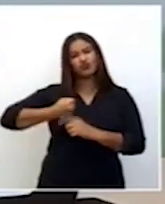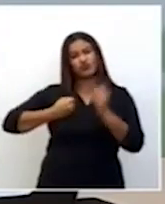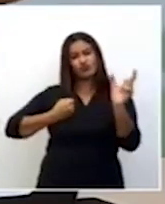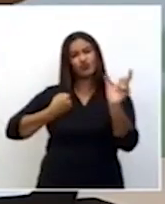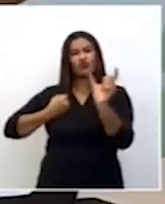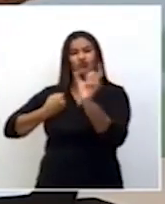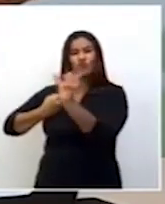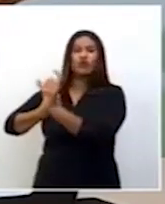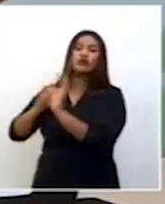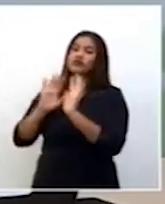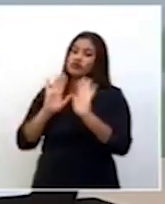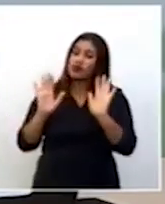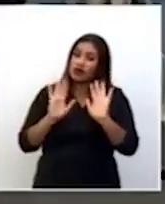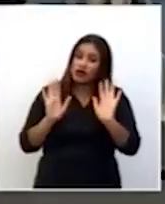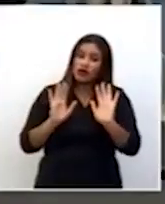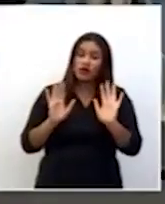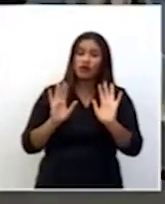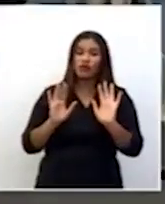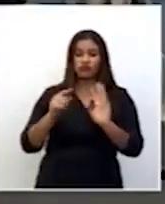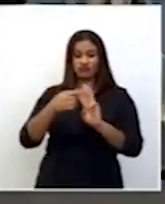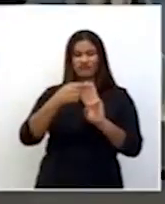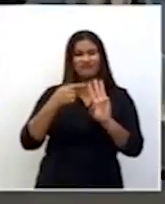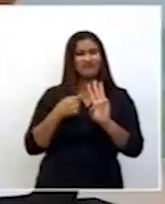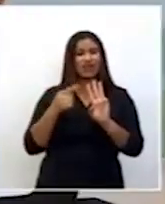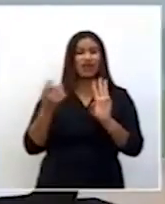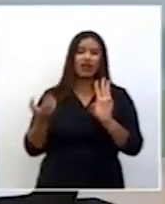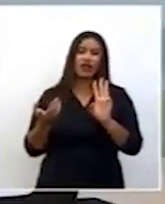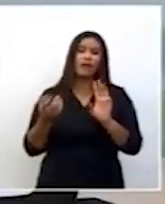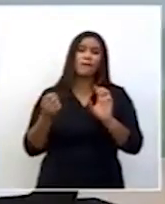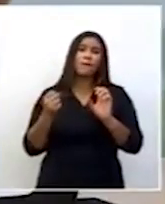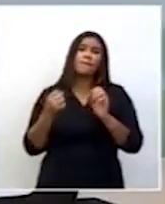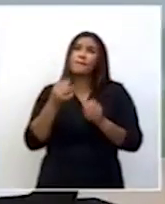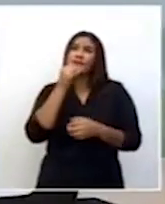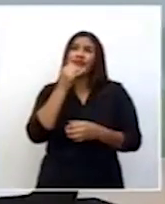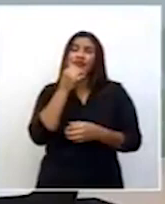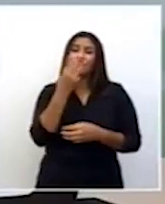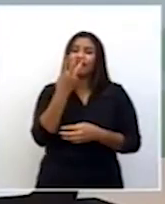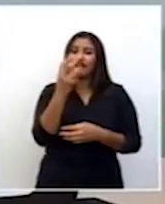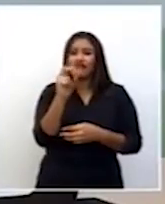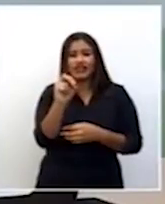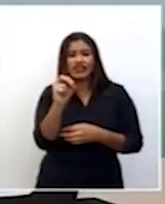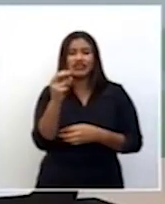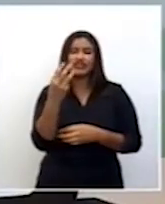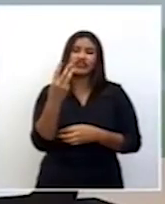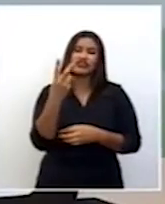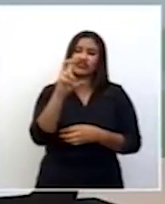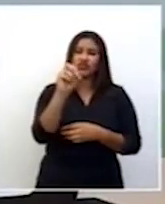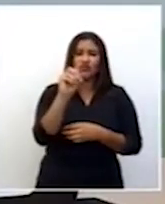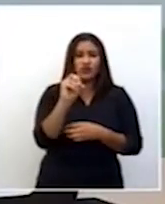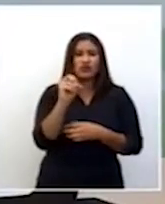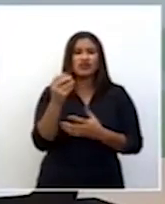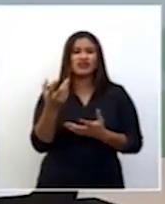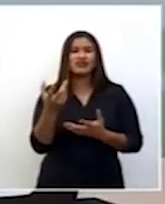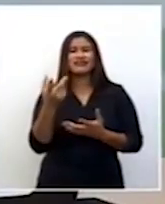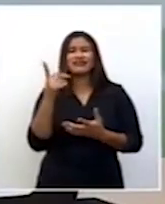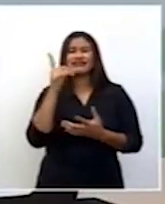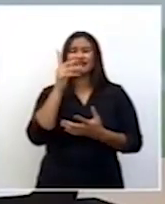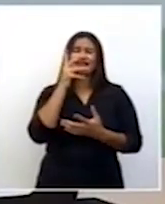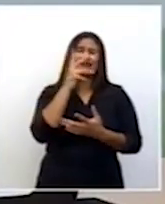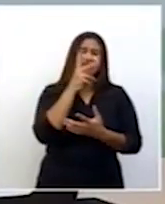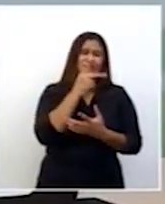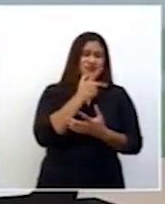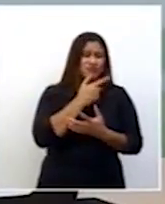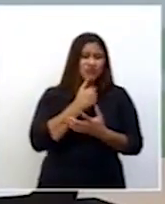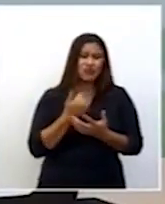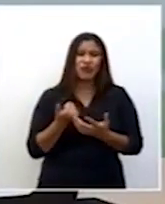são só os 3 primeiros. Só os 3 primeiros, né? A gente pode pedir para somar os 20 primeiros, 50 primeiros termos. Imagina fazer isso 1 a 1.